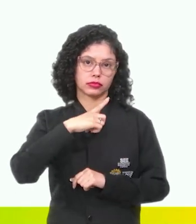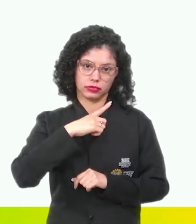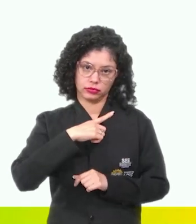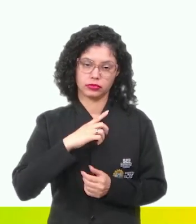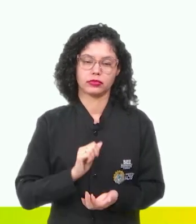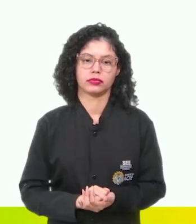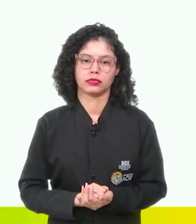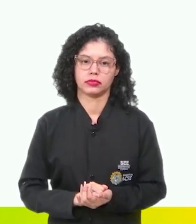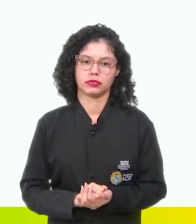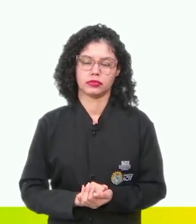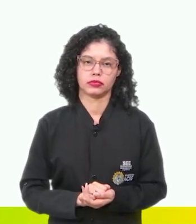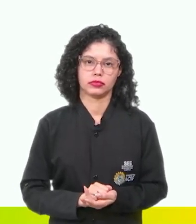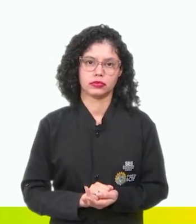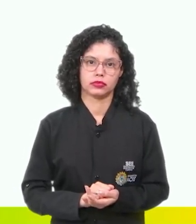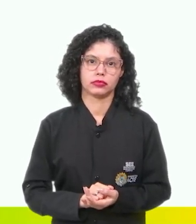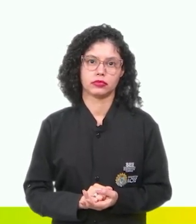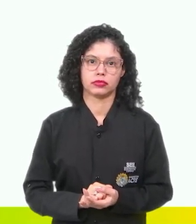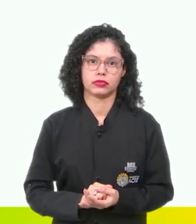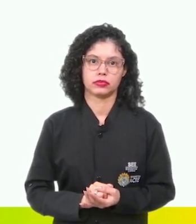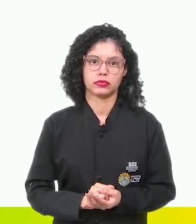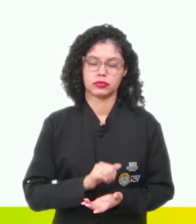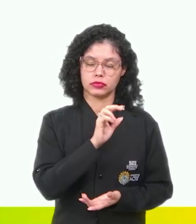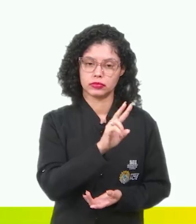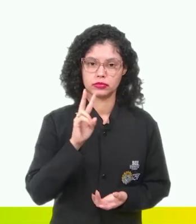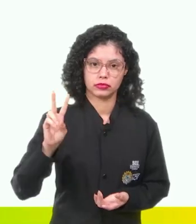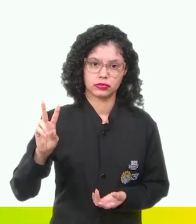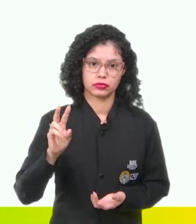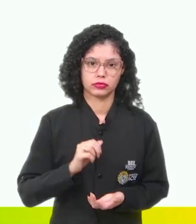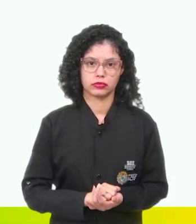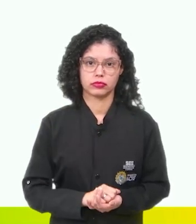Pego o Vzão, Rzão